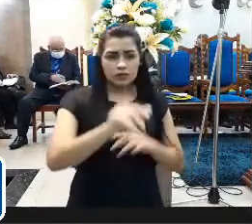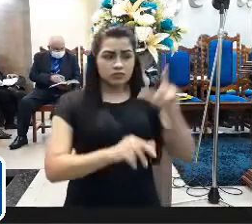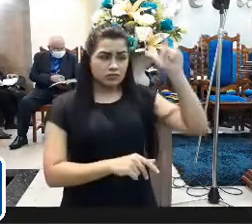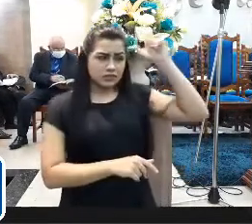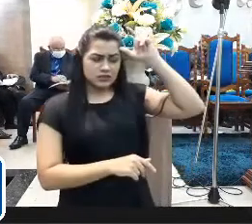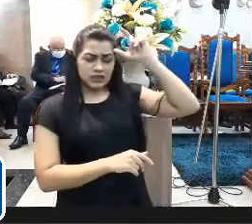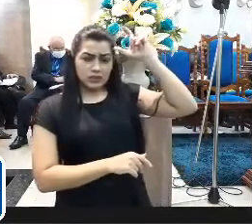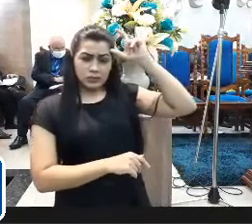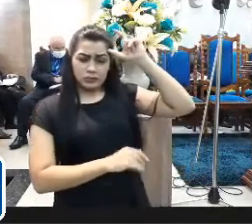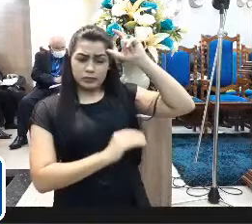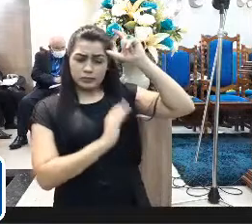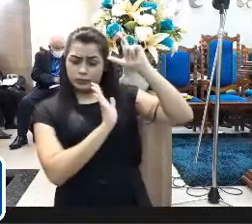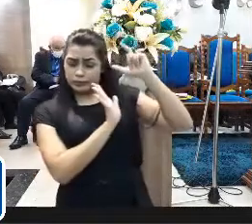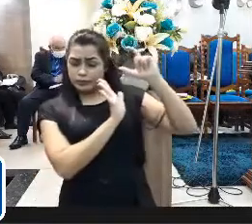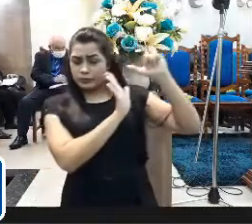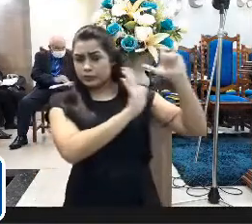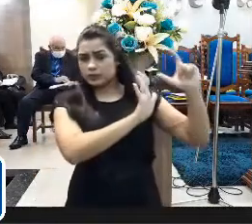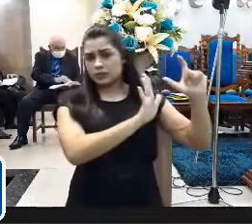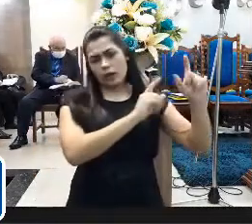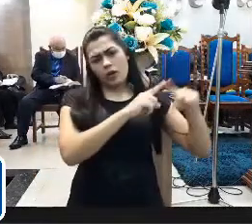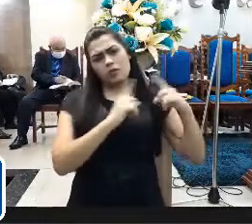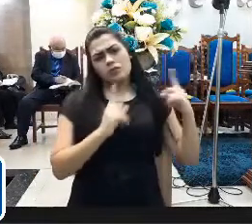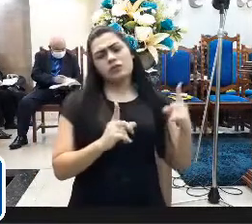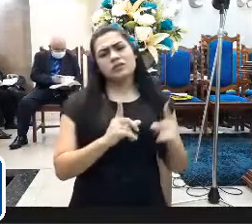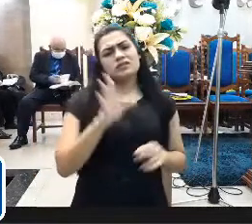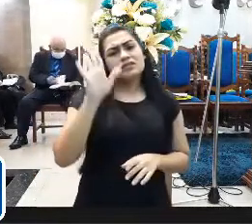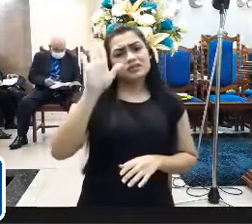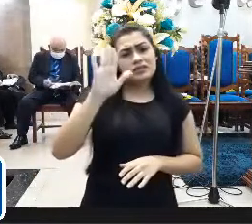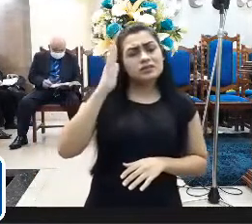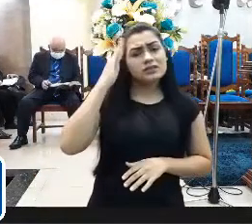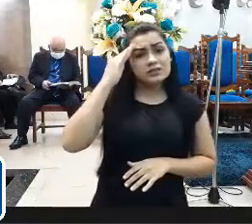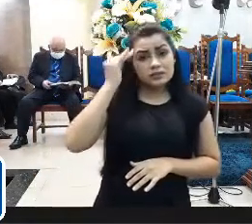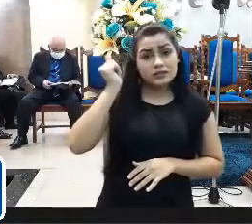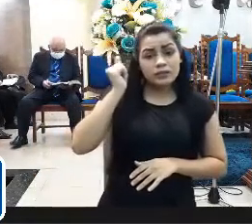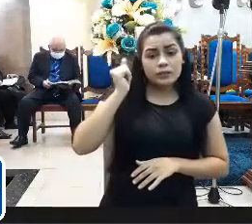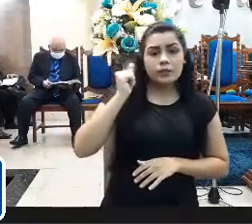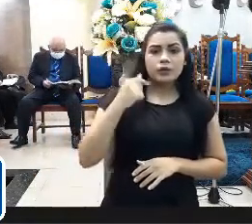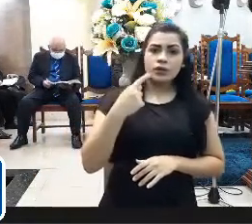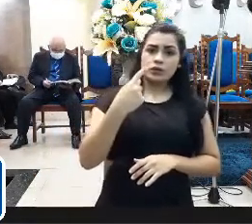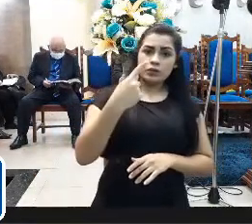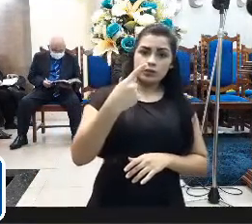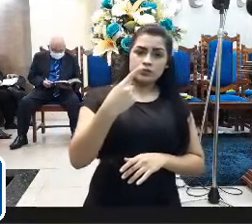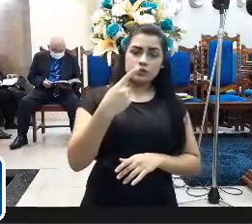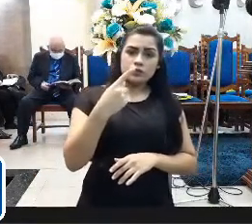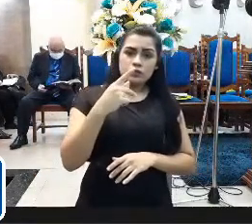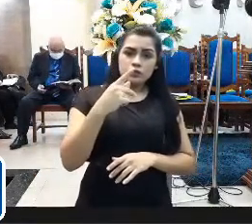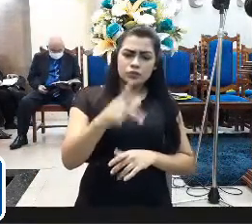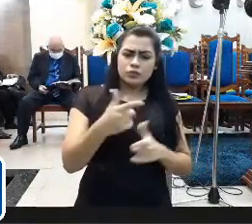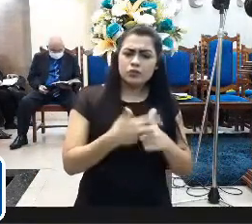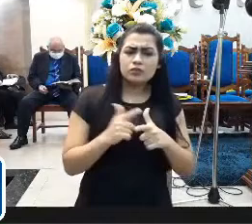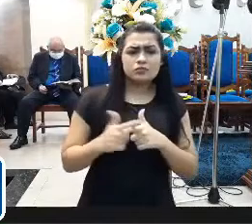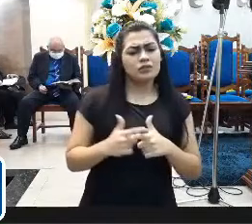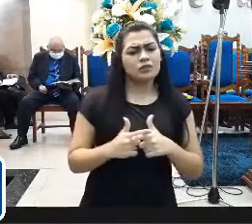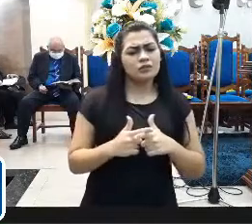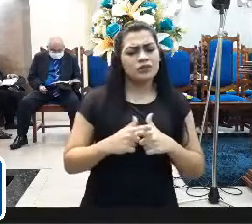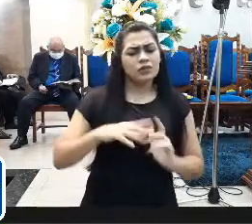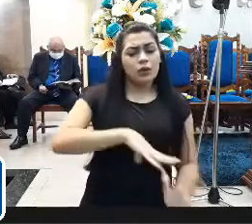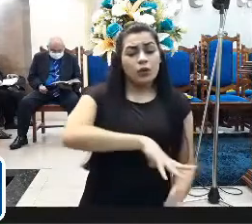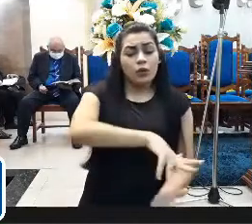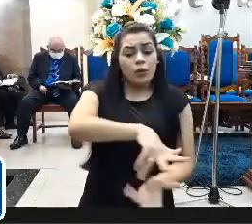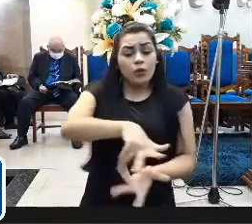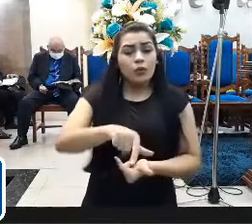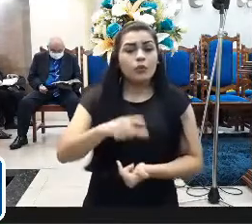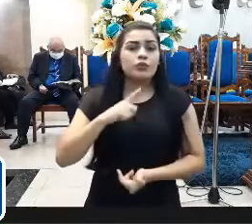coisa, o que você está passando, os seus irmãos também sofrem ao redor do mundo.